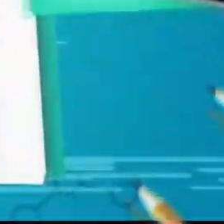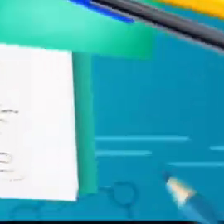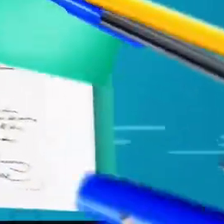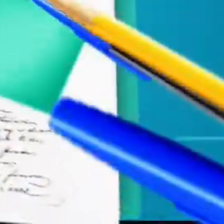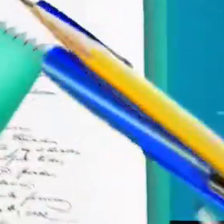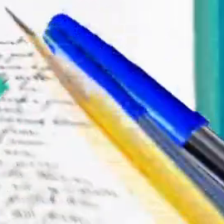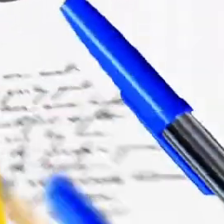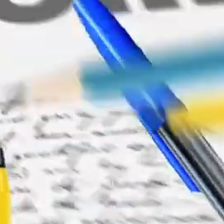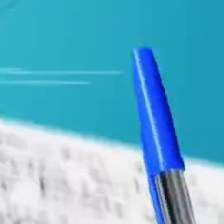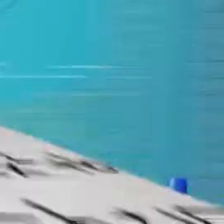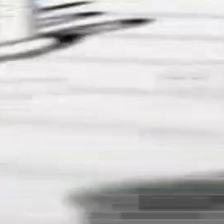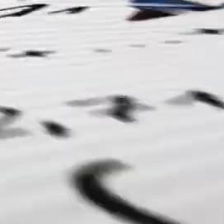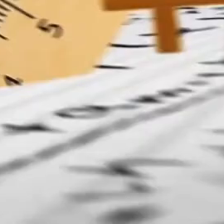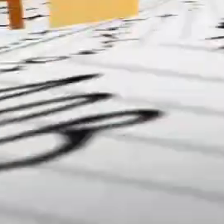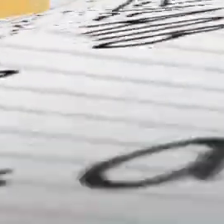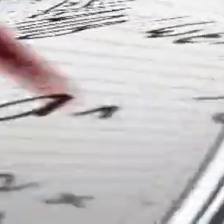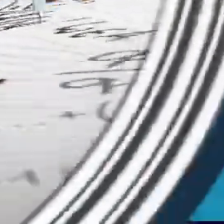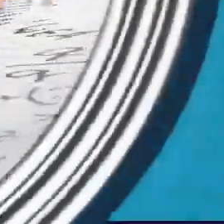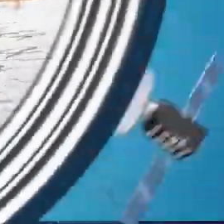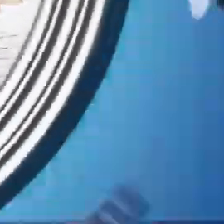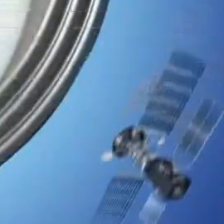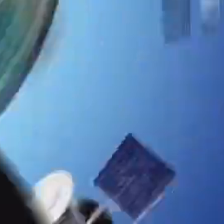E aí